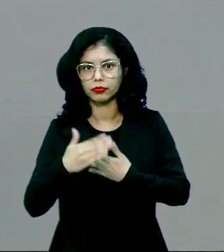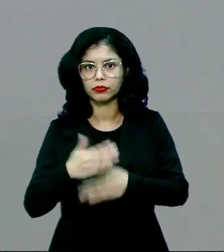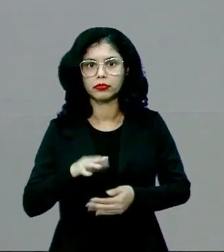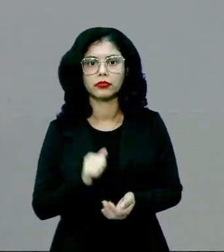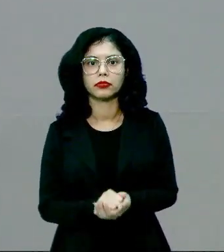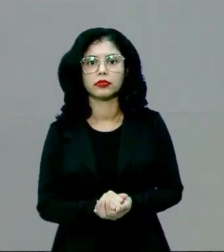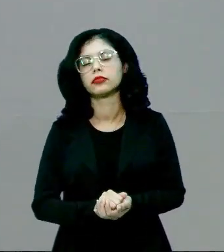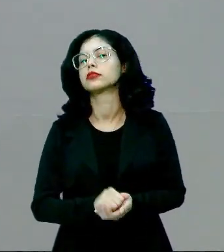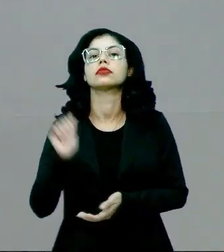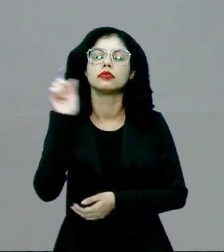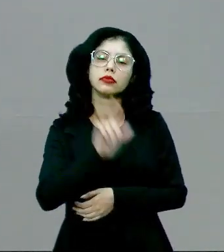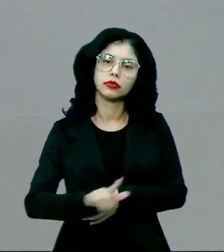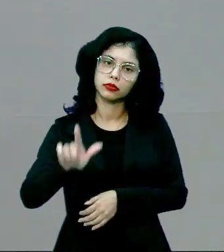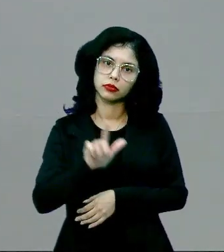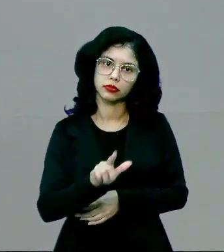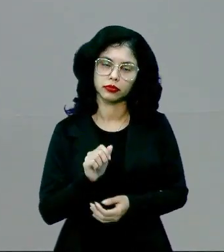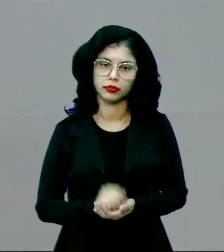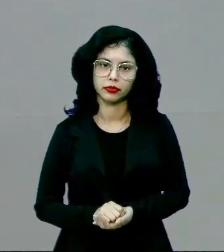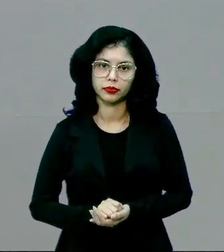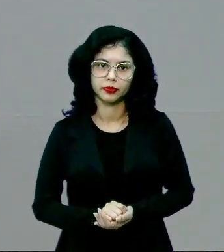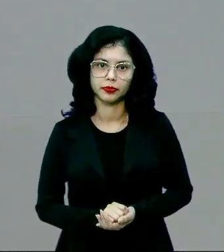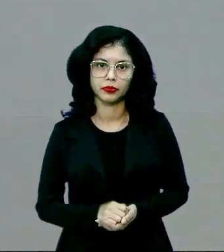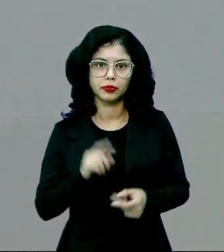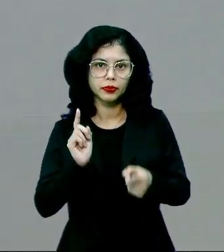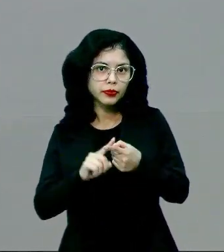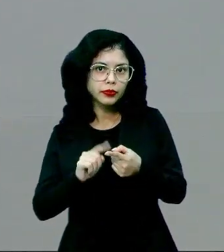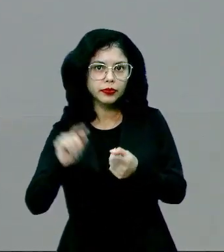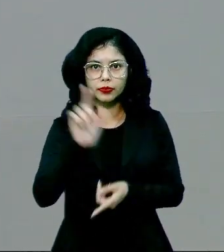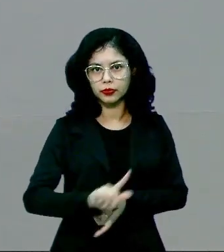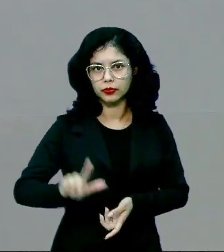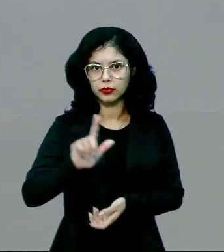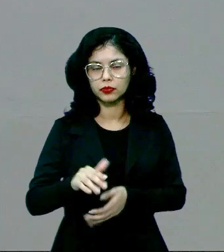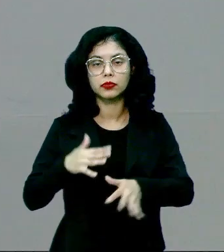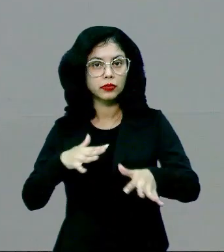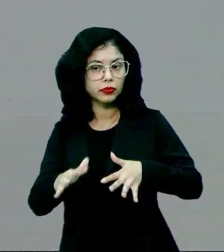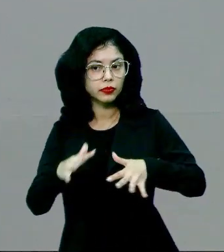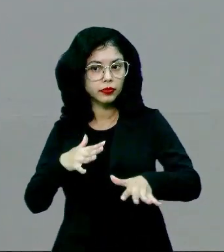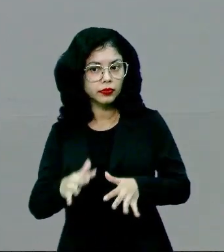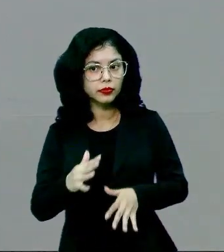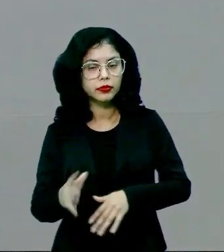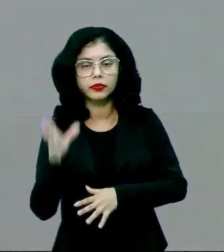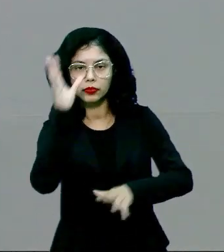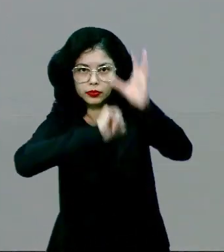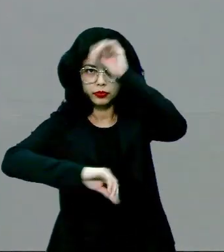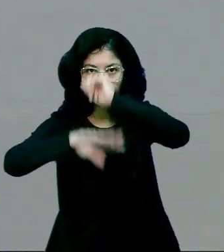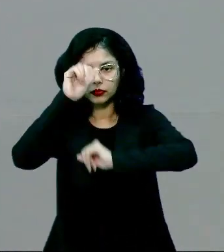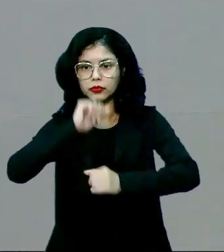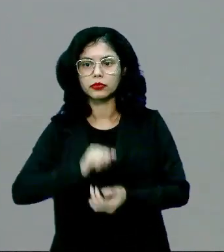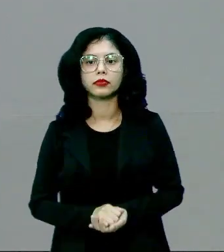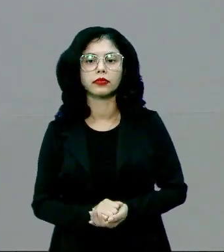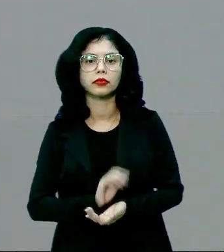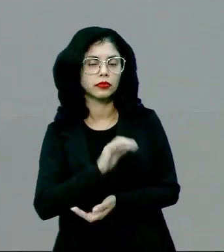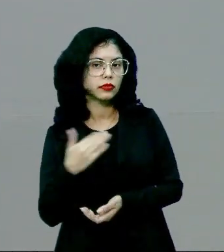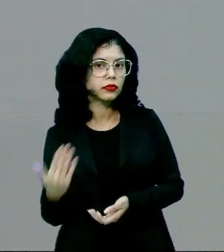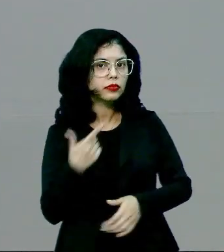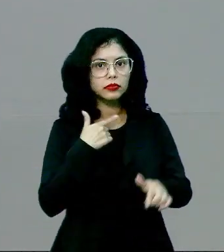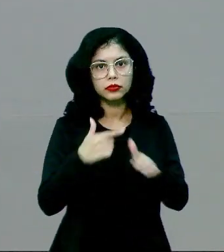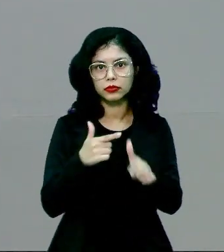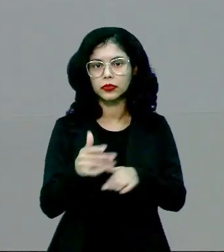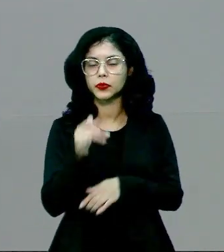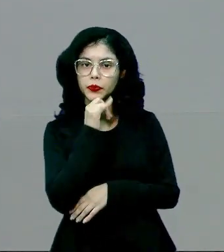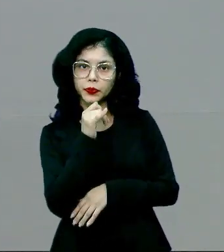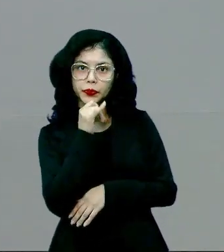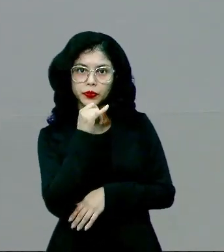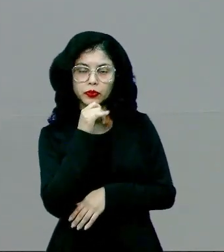no tocante literatura porque a literatura ela move esses conhecimentos e quando ela trabalha